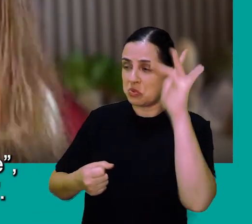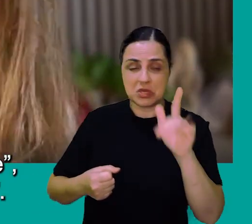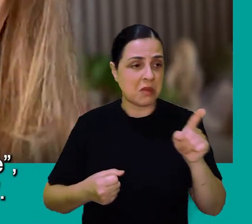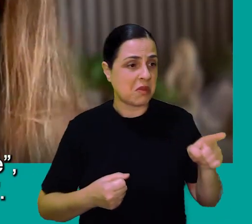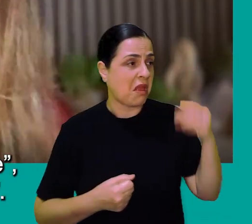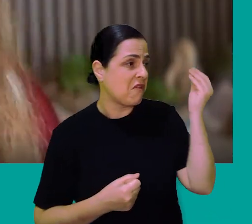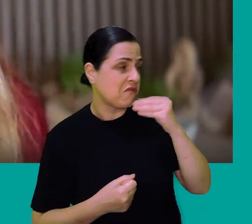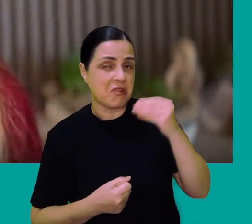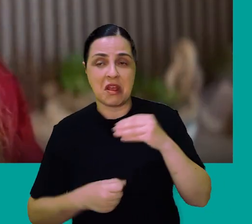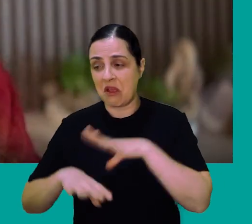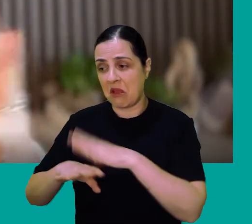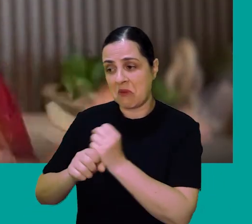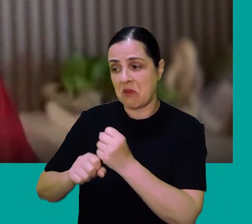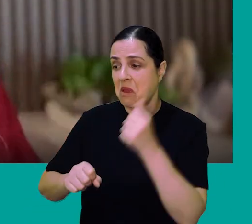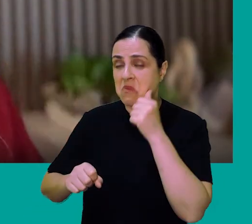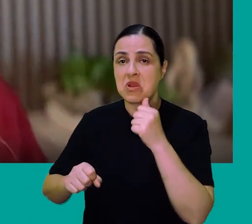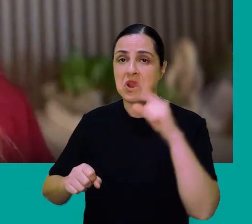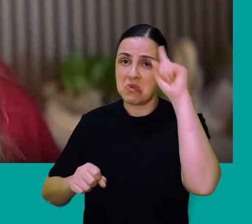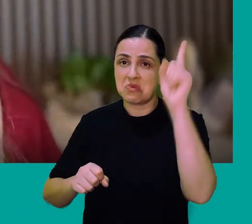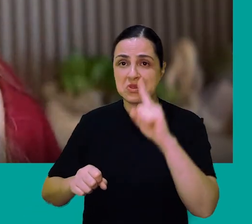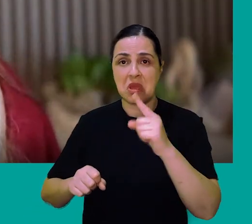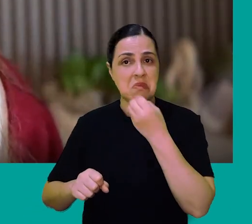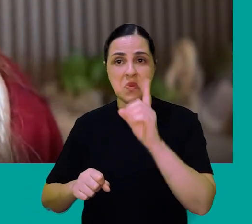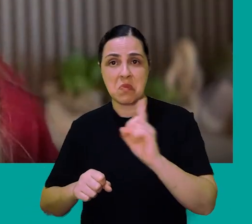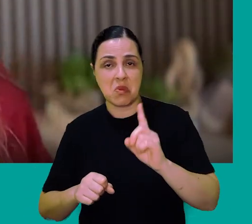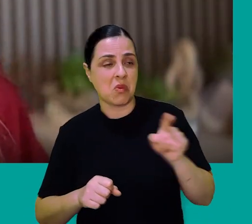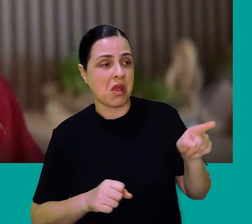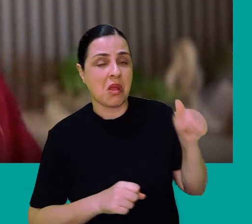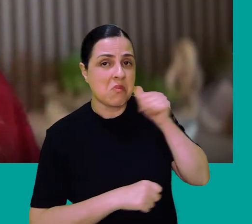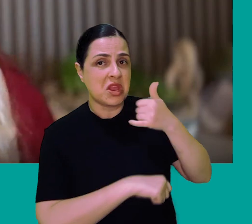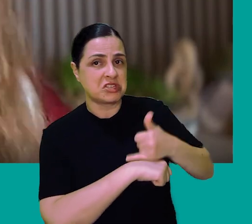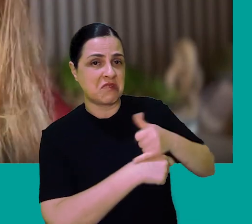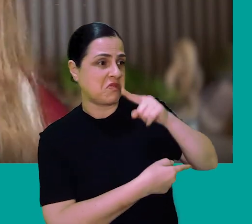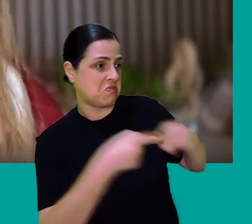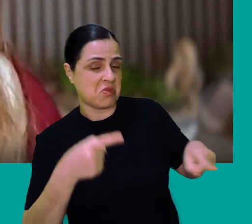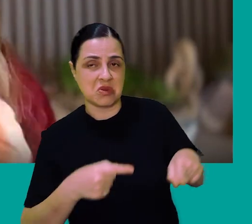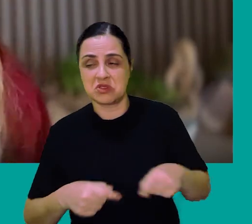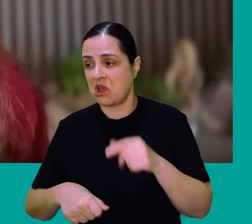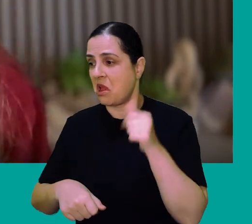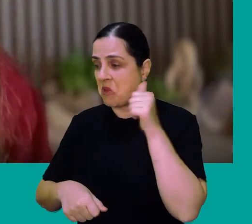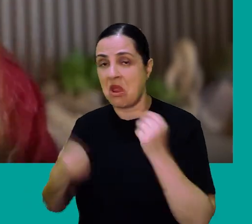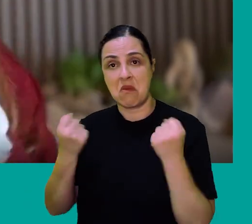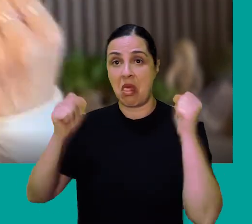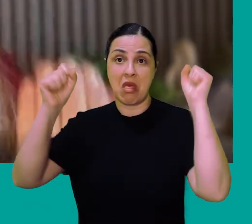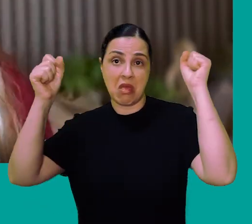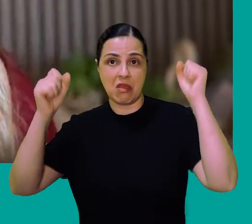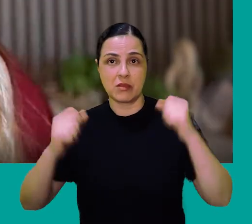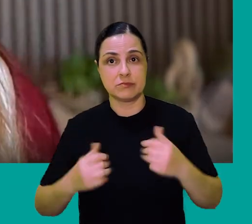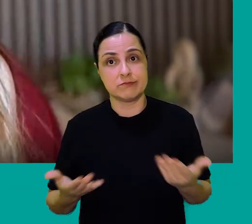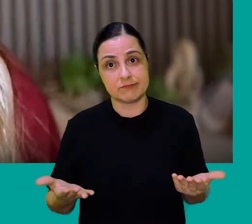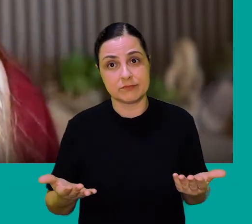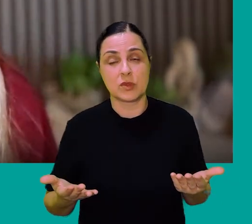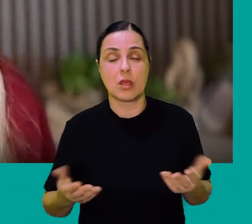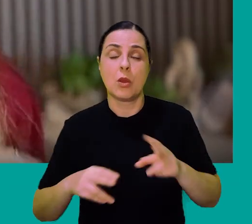não é boa de exatas, mulher não pode ser chefe, mulher é histérica. E aí, as